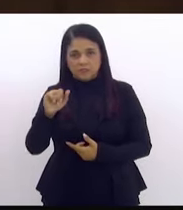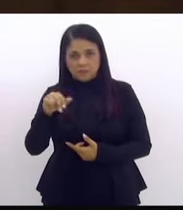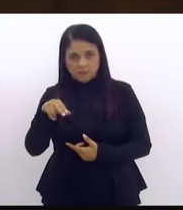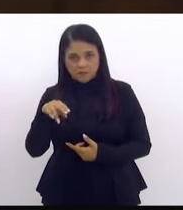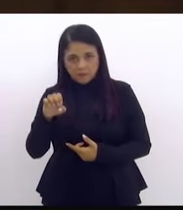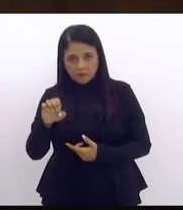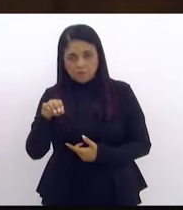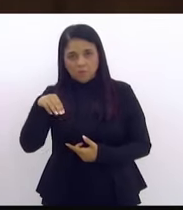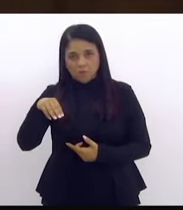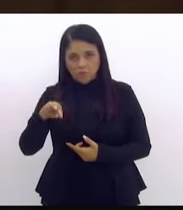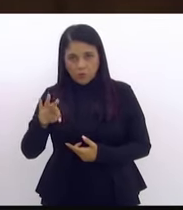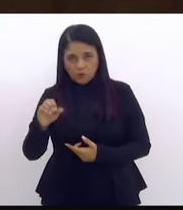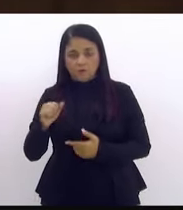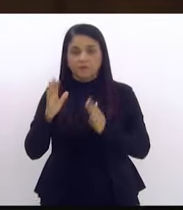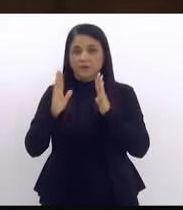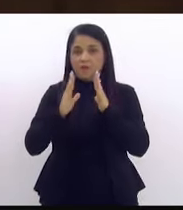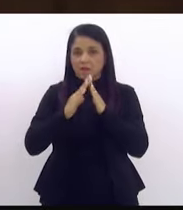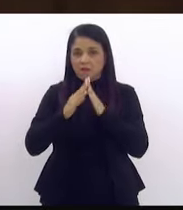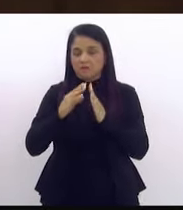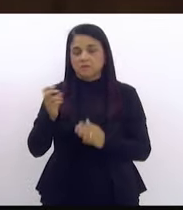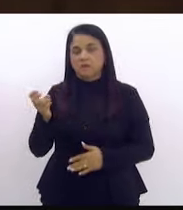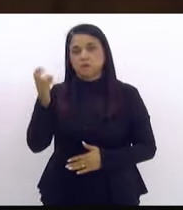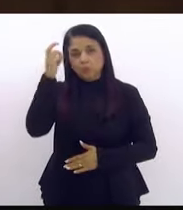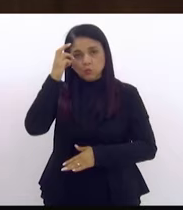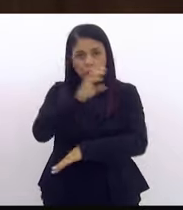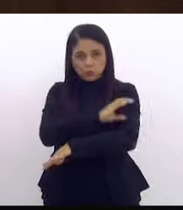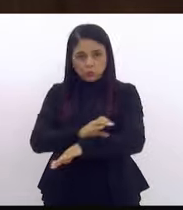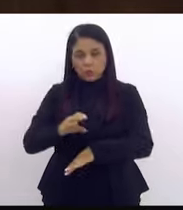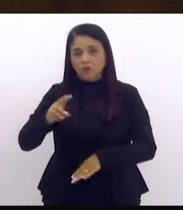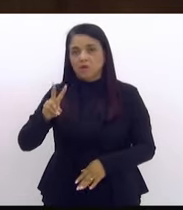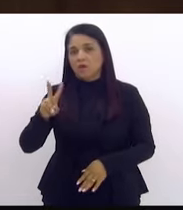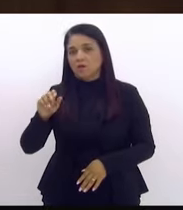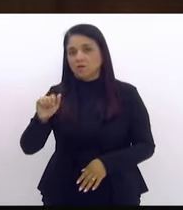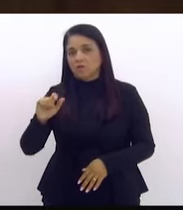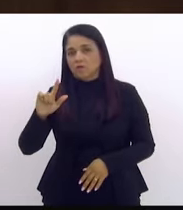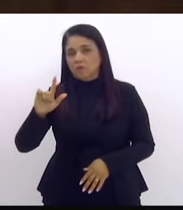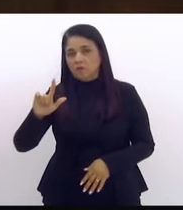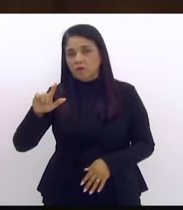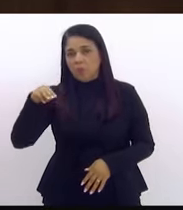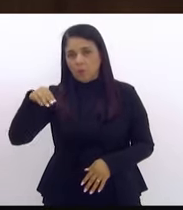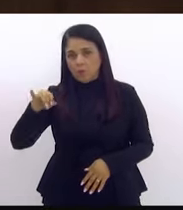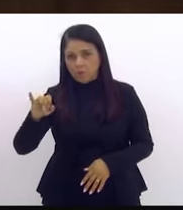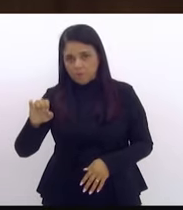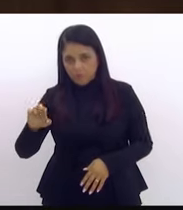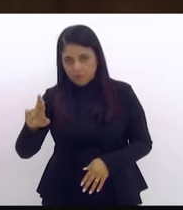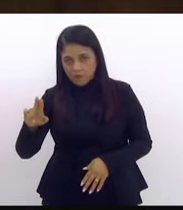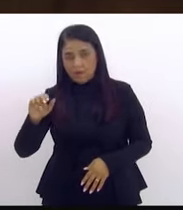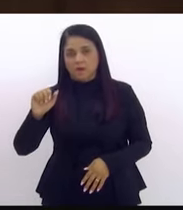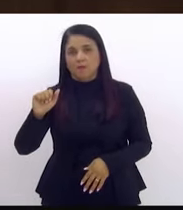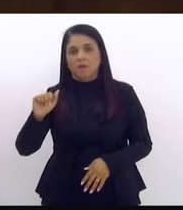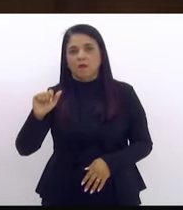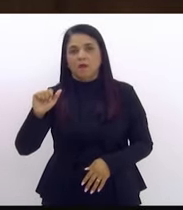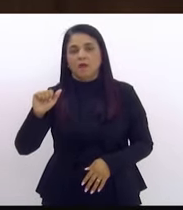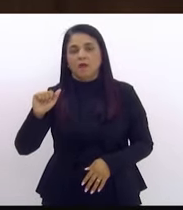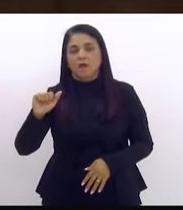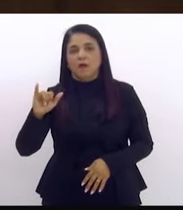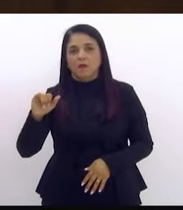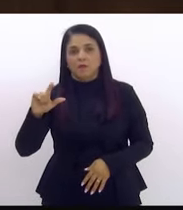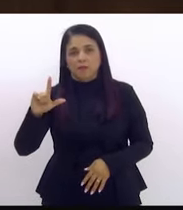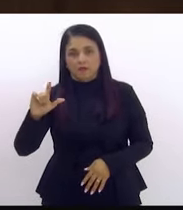a Casa de Cultura Valmir Ayala realmente é um patrimônio de Saquarema.